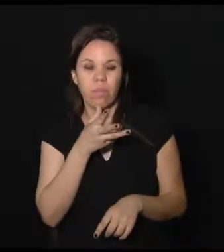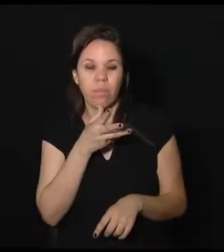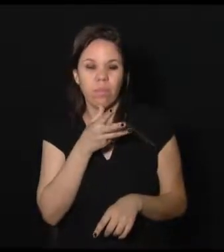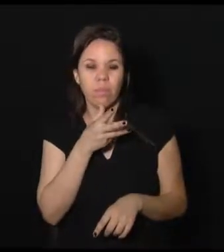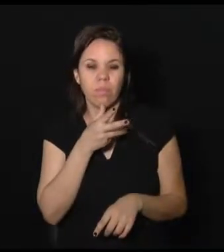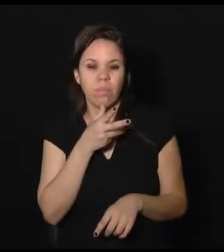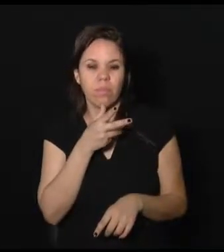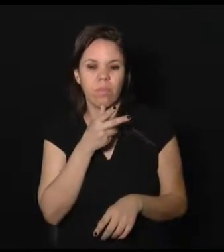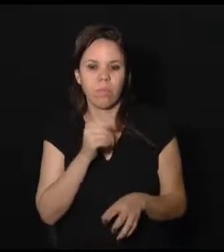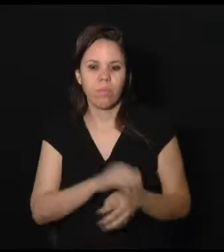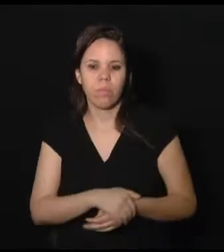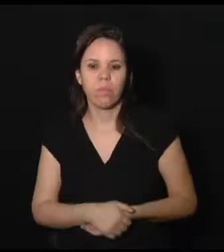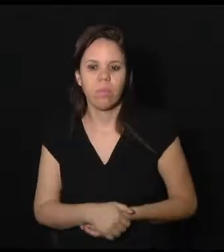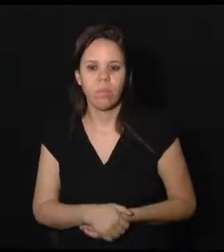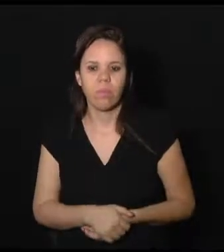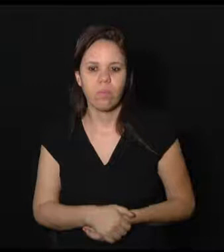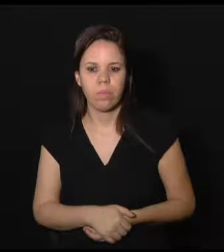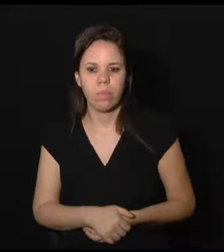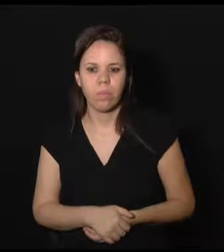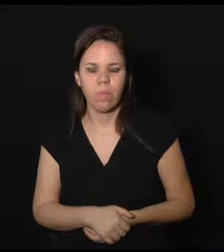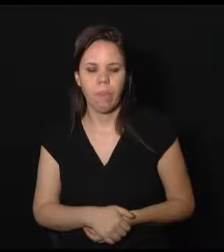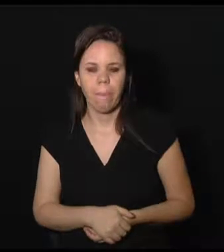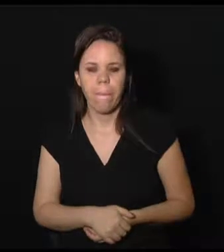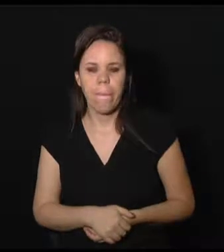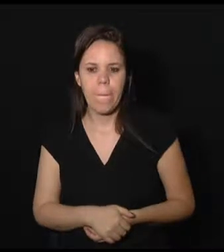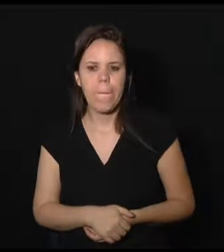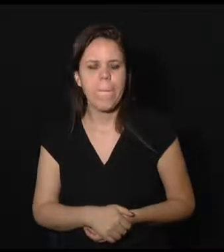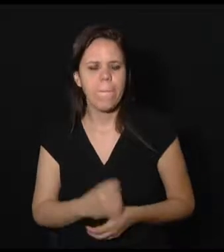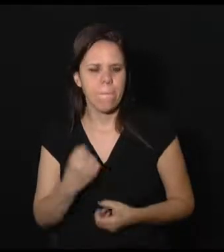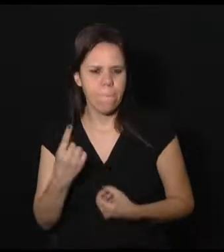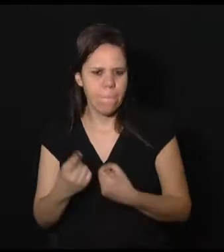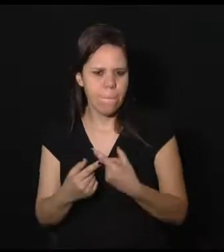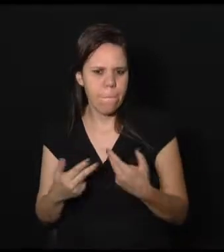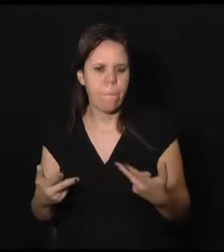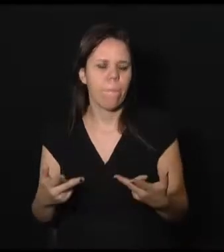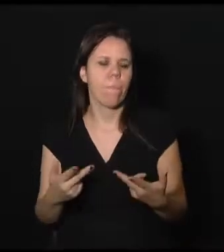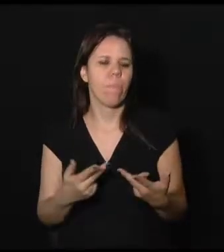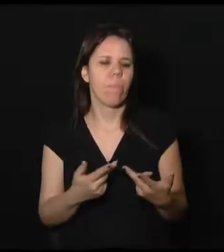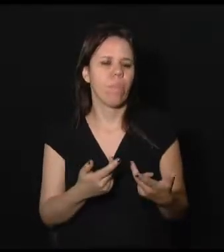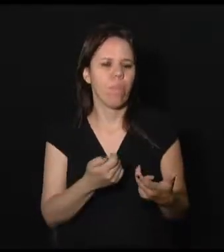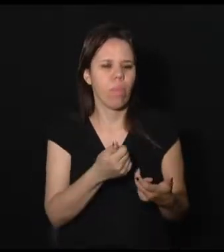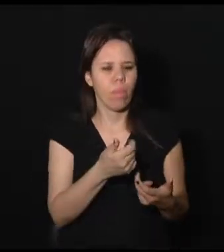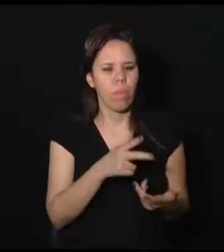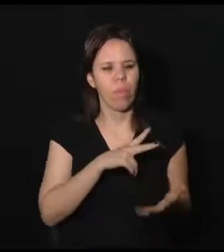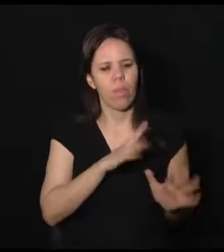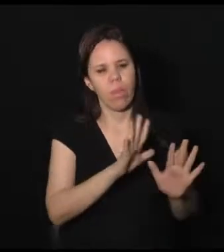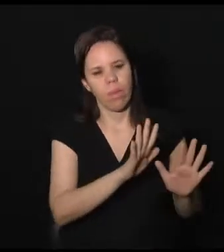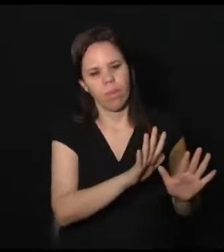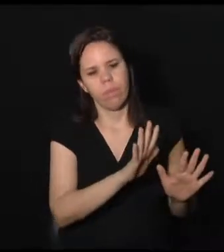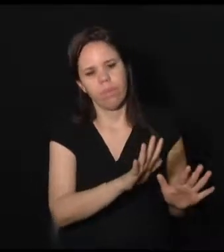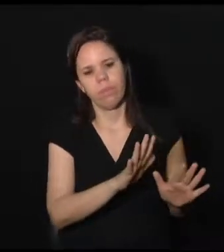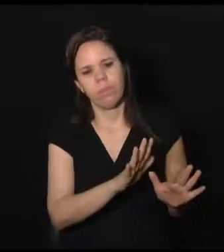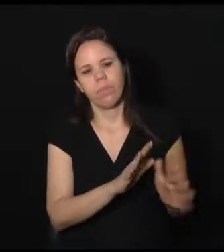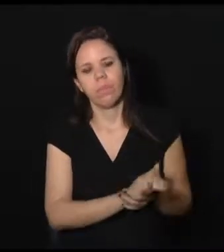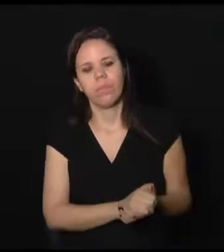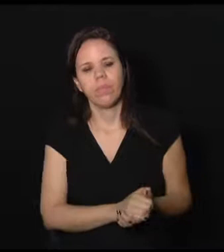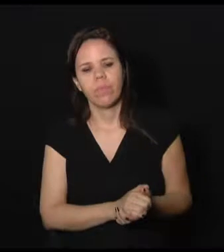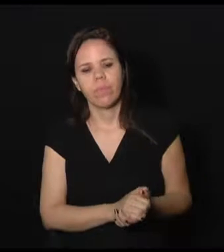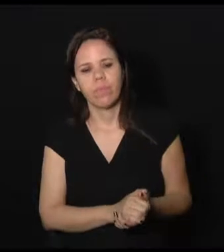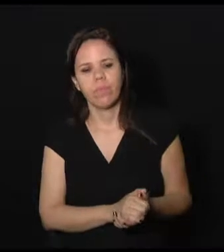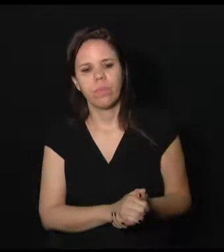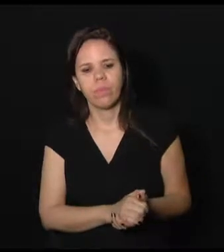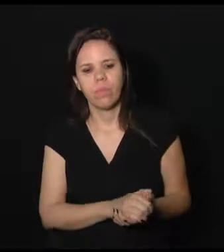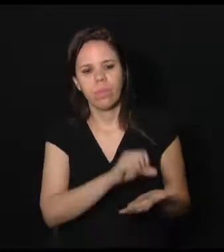Né? Tem particularidades hoje dentro do Executivo Municipal. Então, tem situações em que